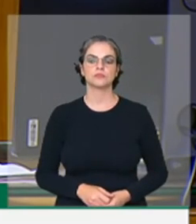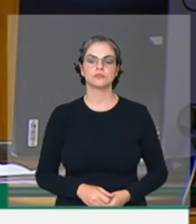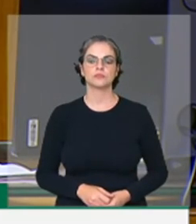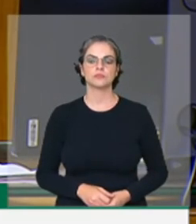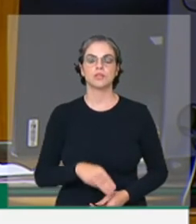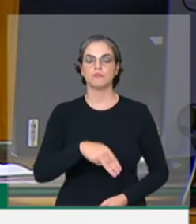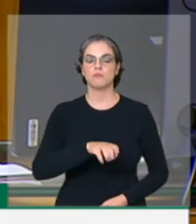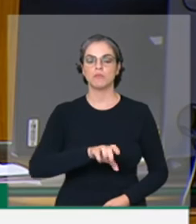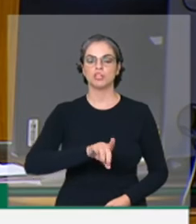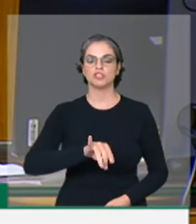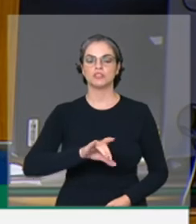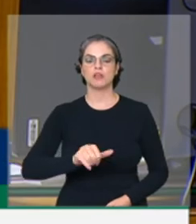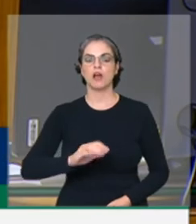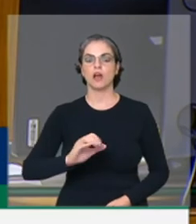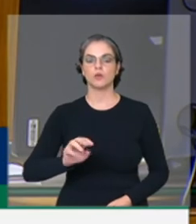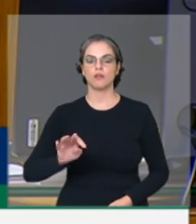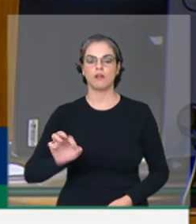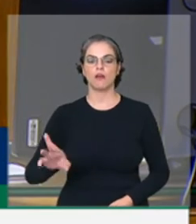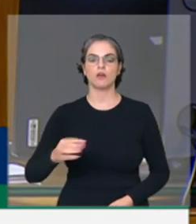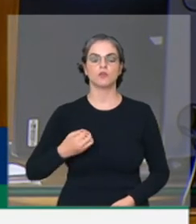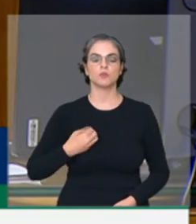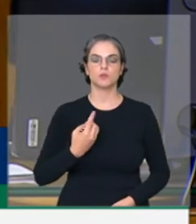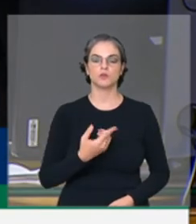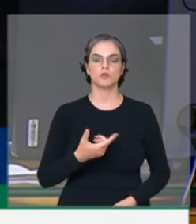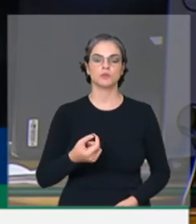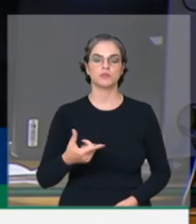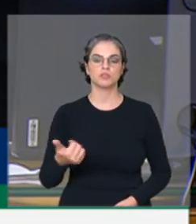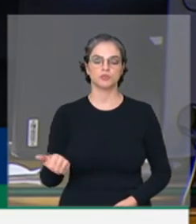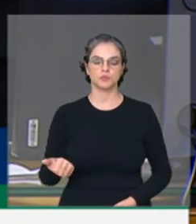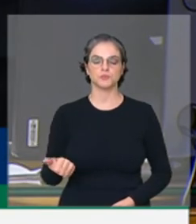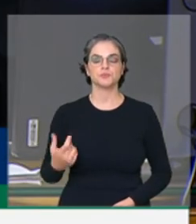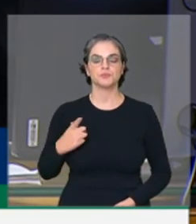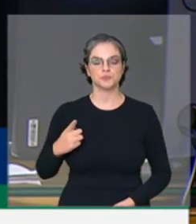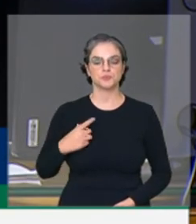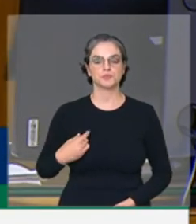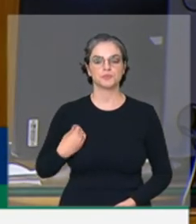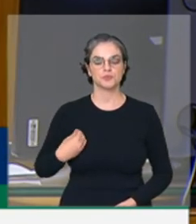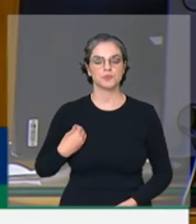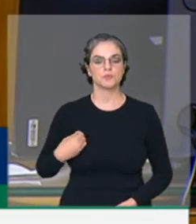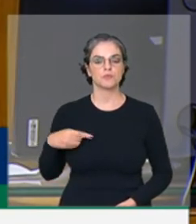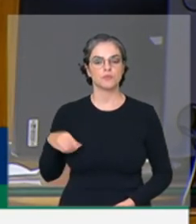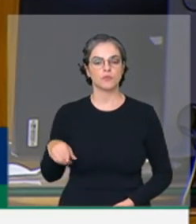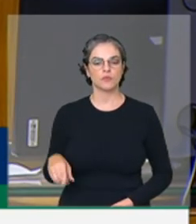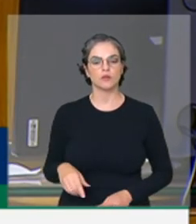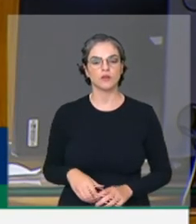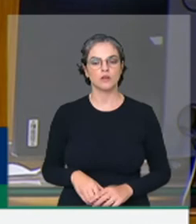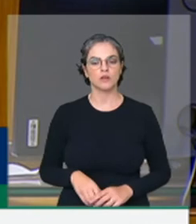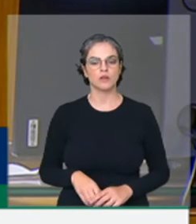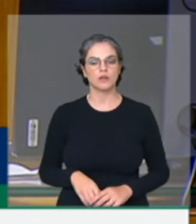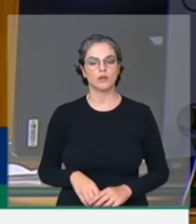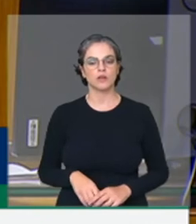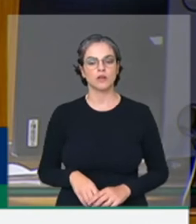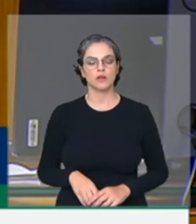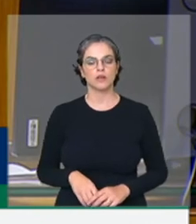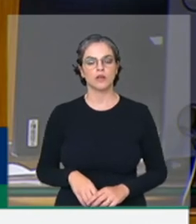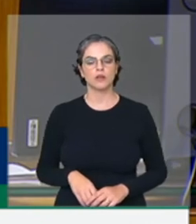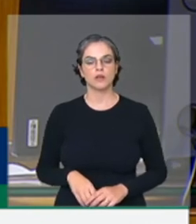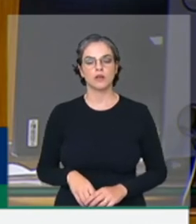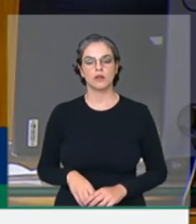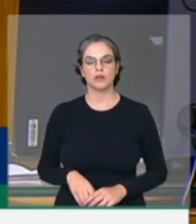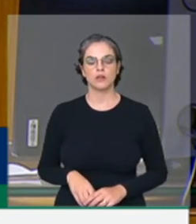cautelar número 1/2021. Sobre a mesa, a resolução que consubstancia a decisão do plenário, que